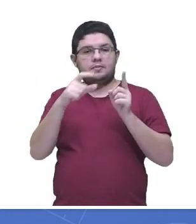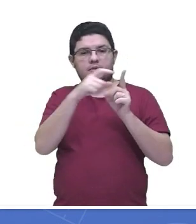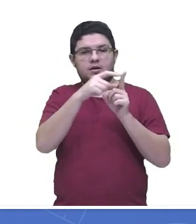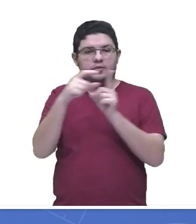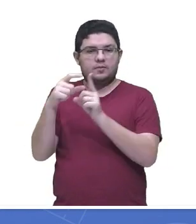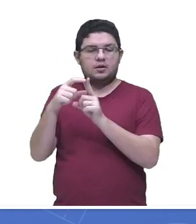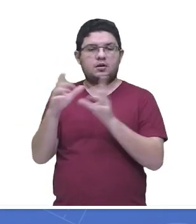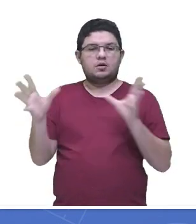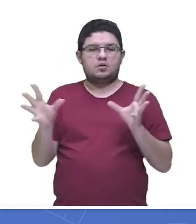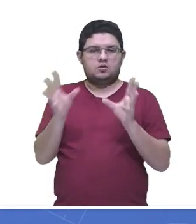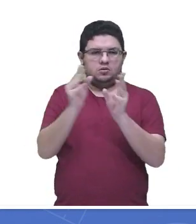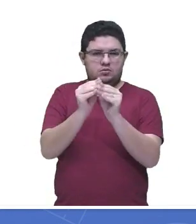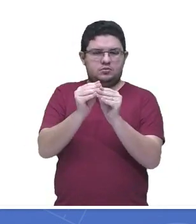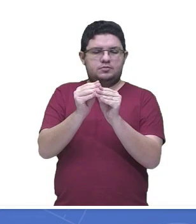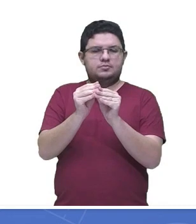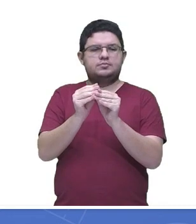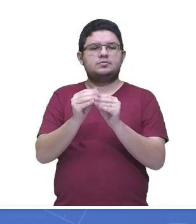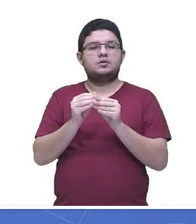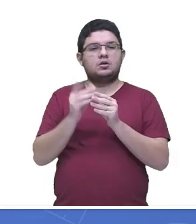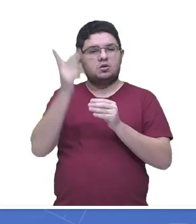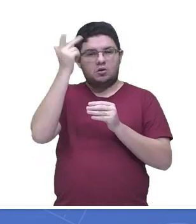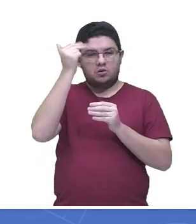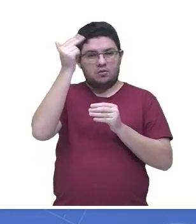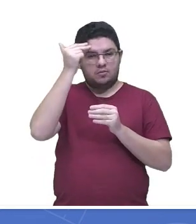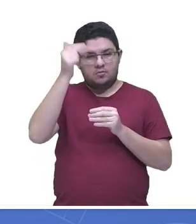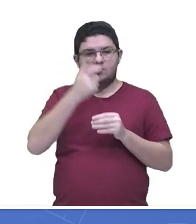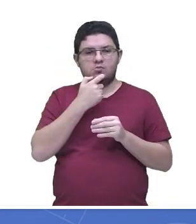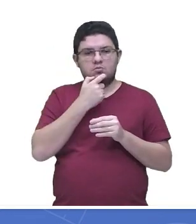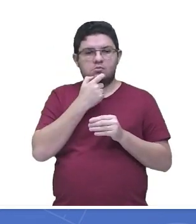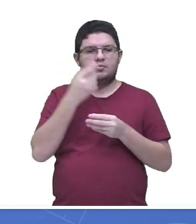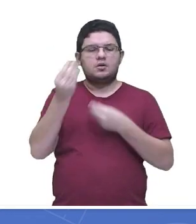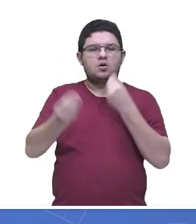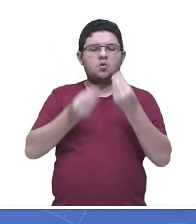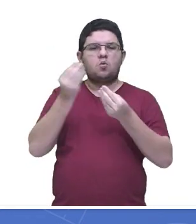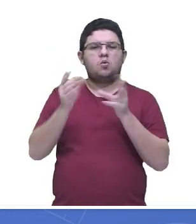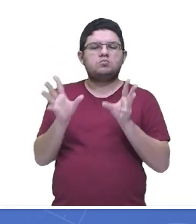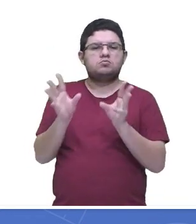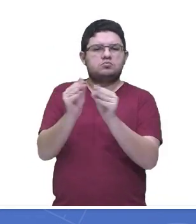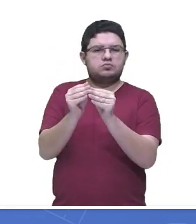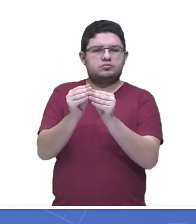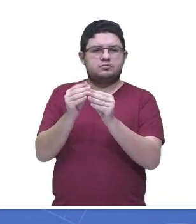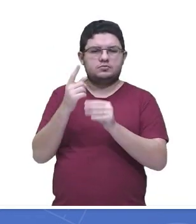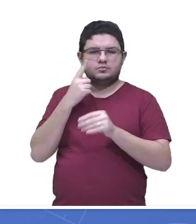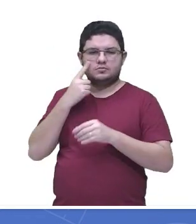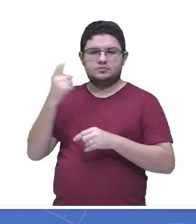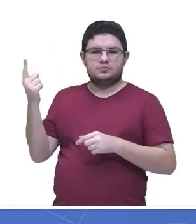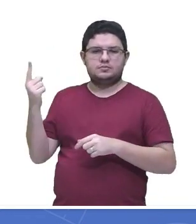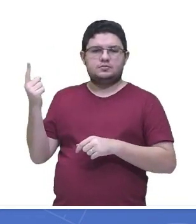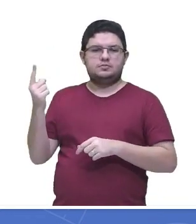encurto as palavras. Isso é muito comum na língua inglesa. Vejam comigo como é que fica a forma negativa